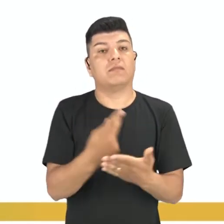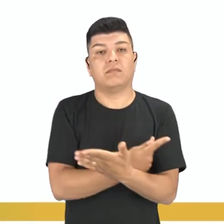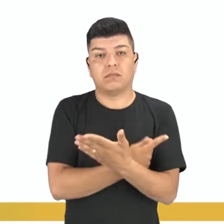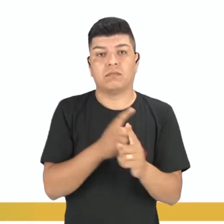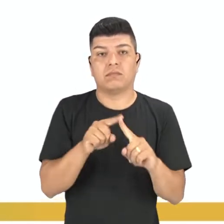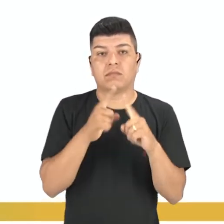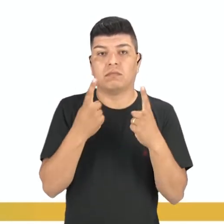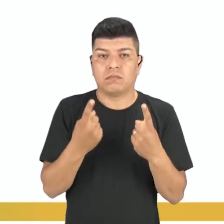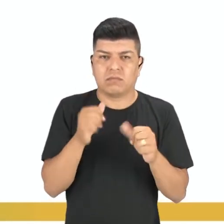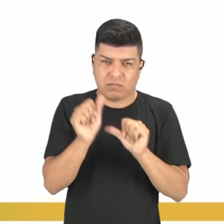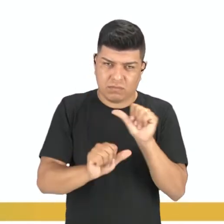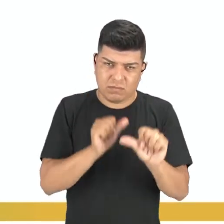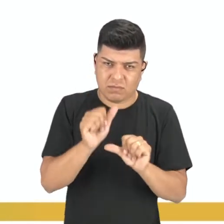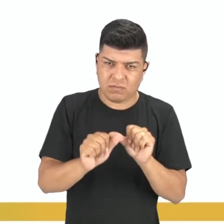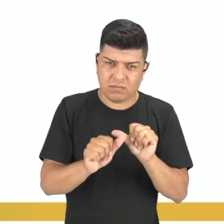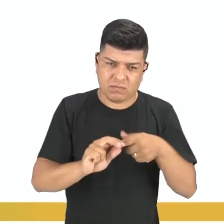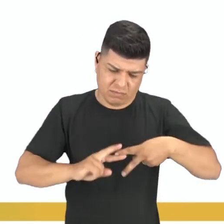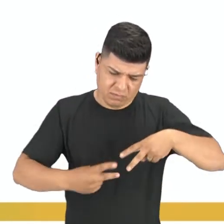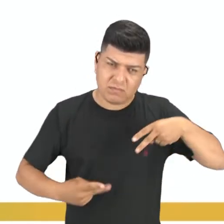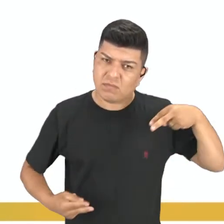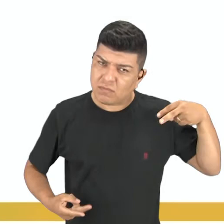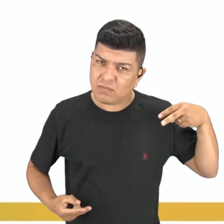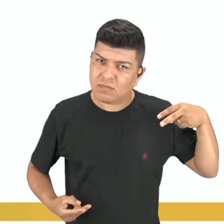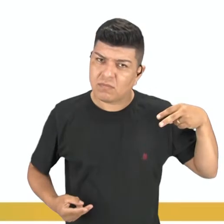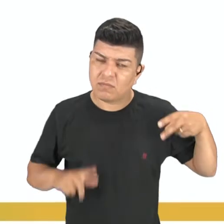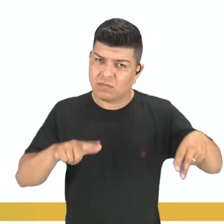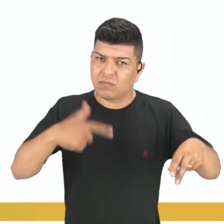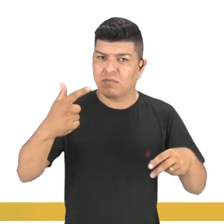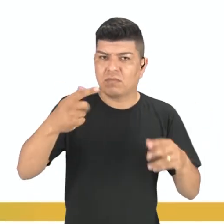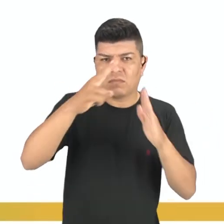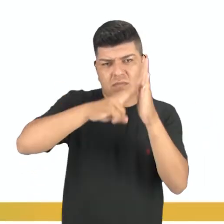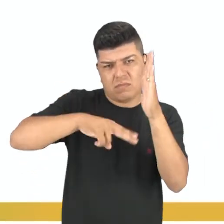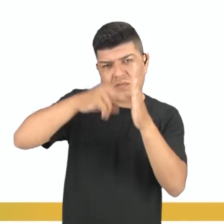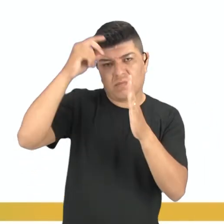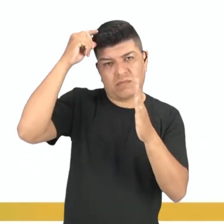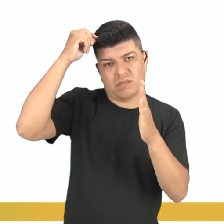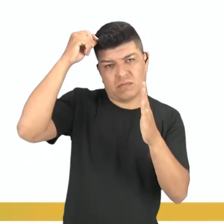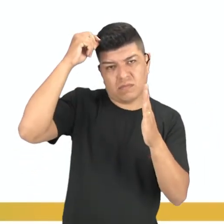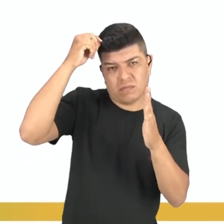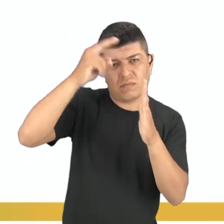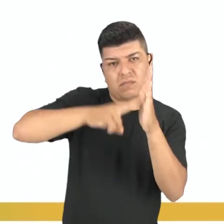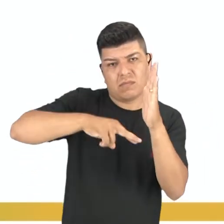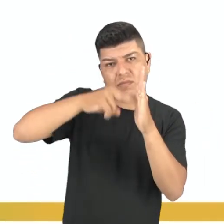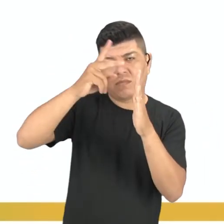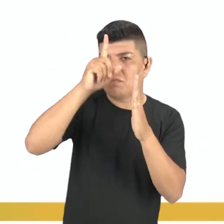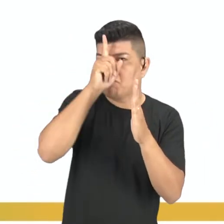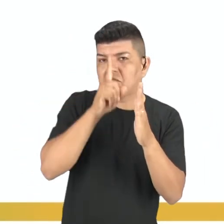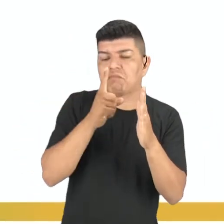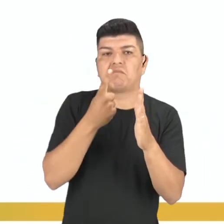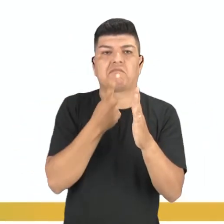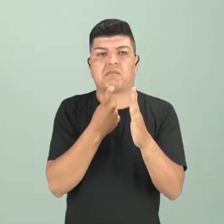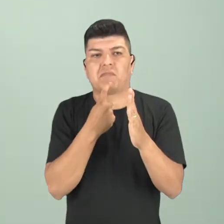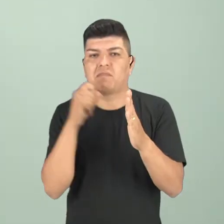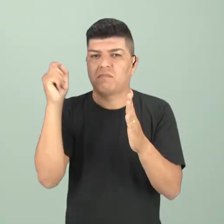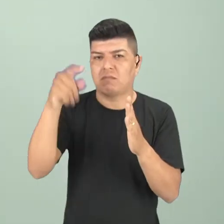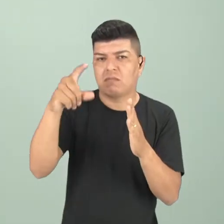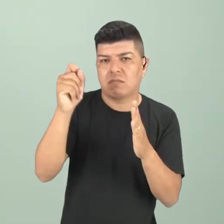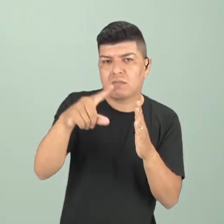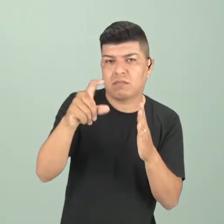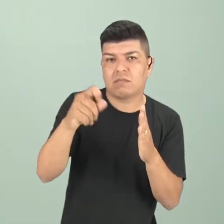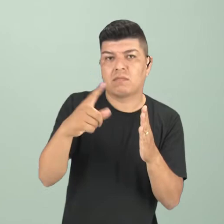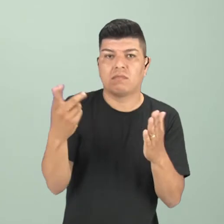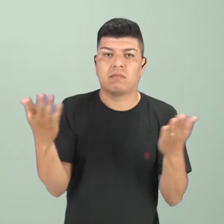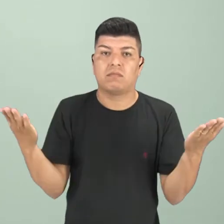loiro Galegão Beleza pode acontecer mas eu vou mudar minha genética por exemplo depois que eu pintar o meu cabelo